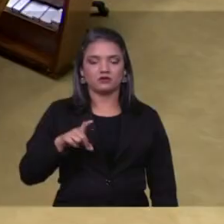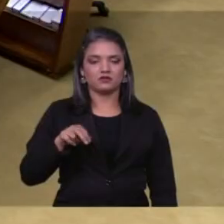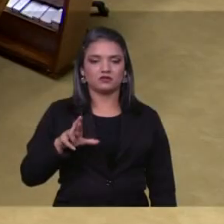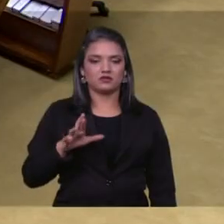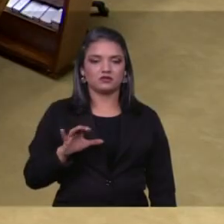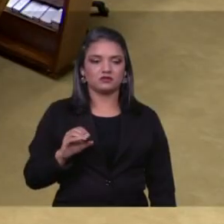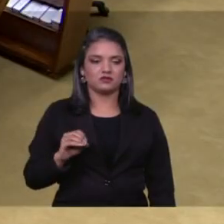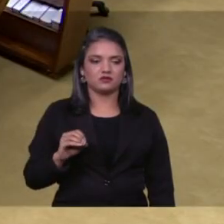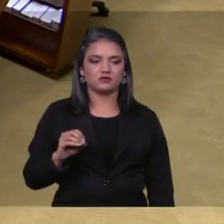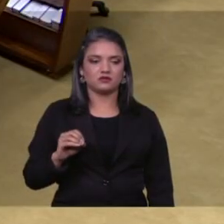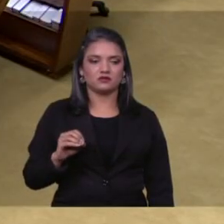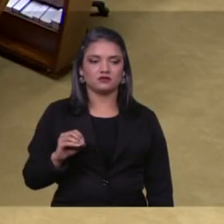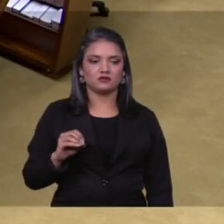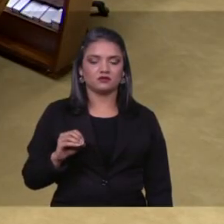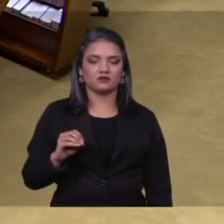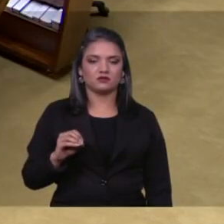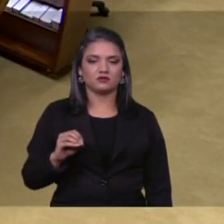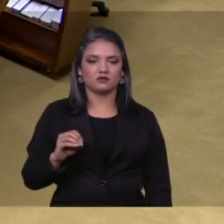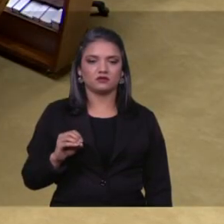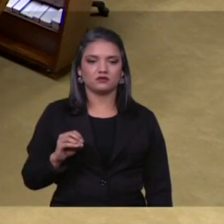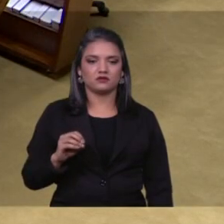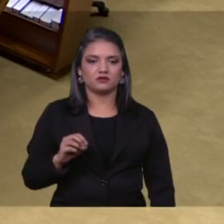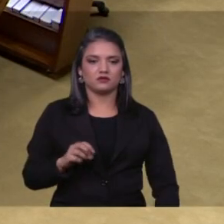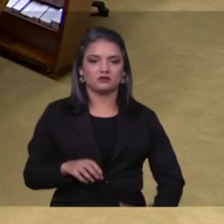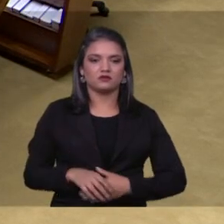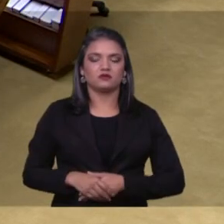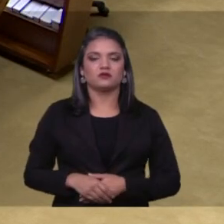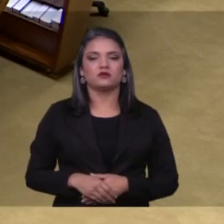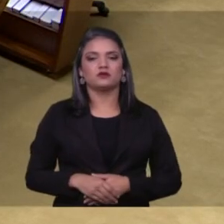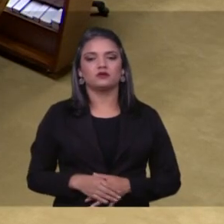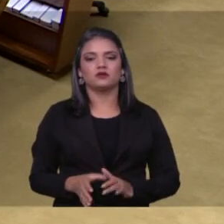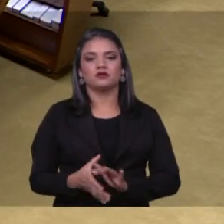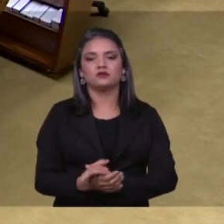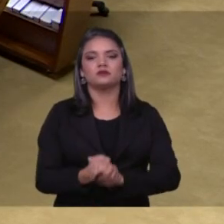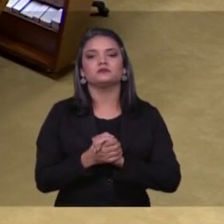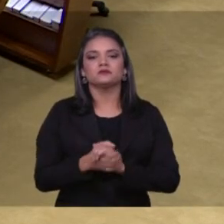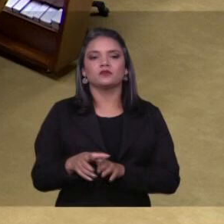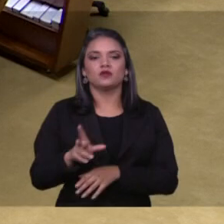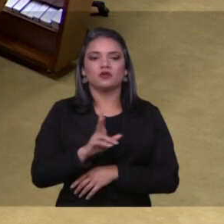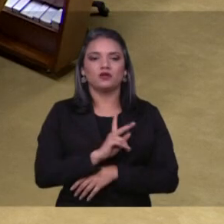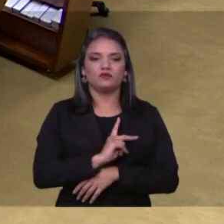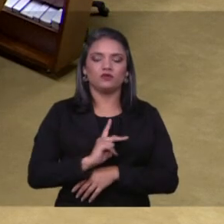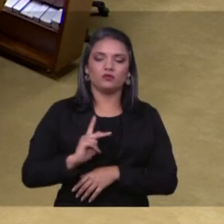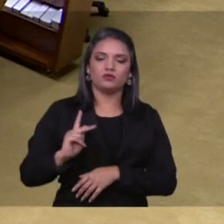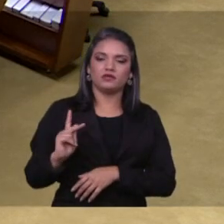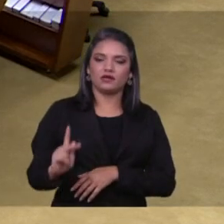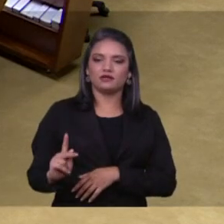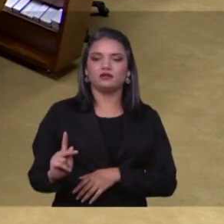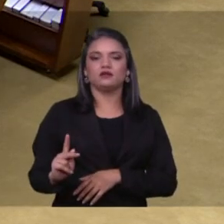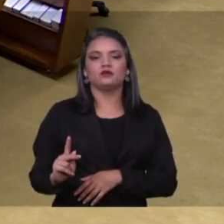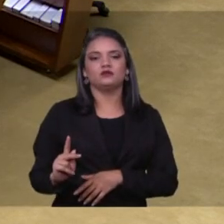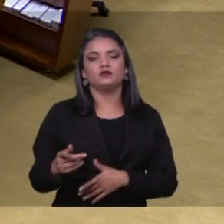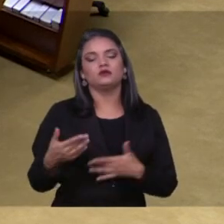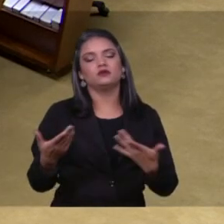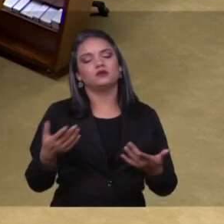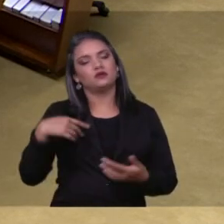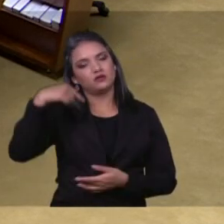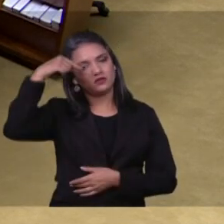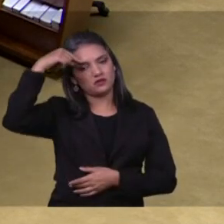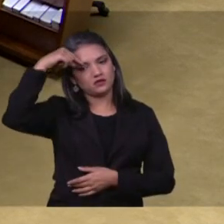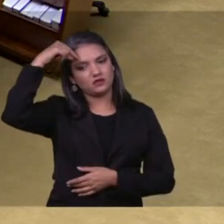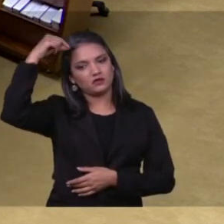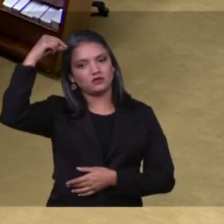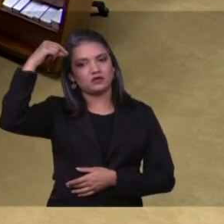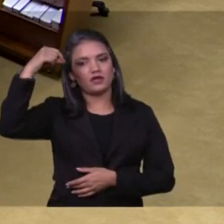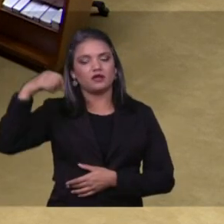Seja bem-vindo. Excelentíssimo senhor presidente, ministro Luiz Alberto Barroso, excelentíssimo senhor relator, ministro André Mendonça,